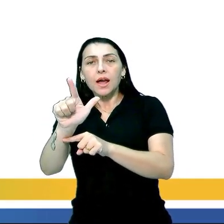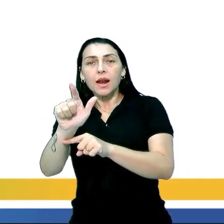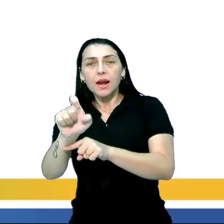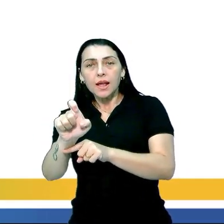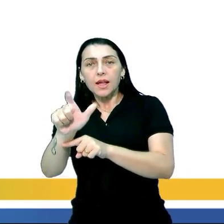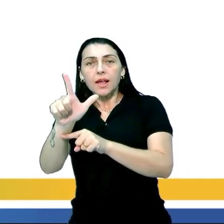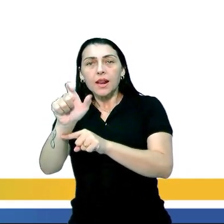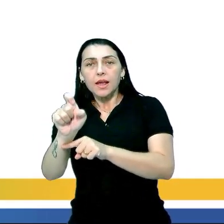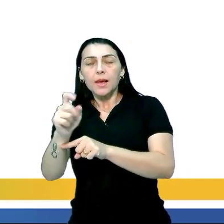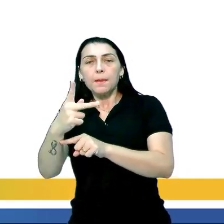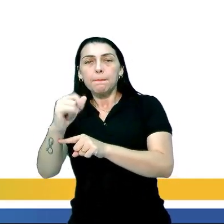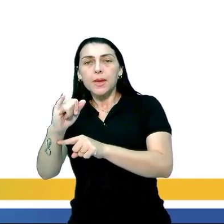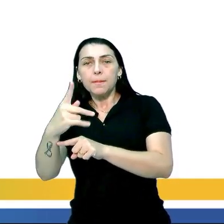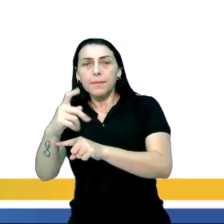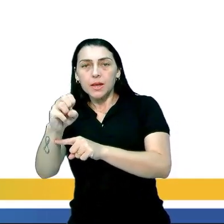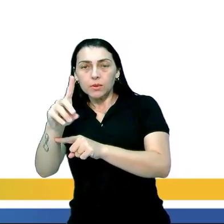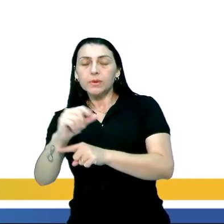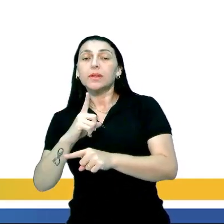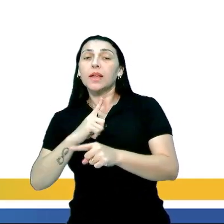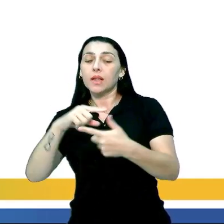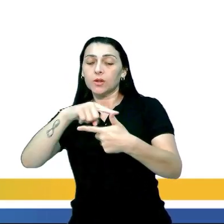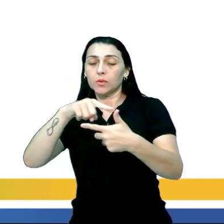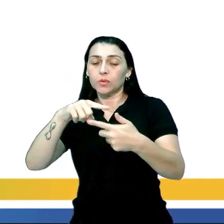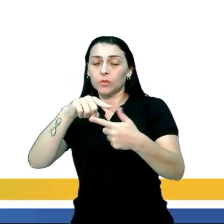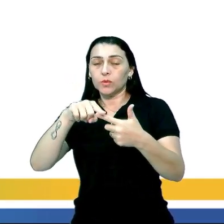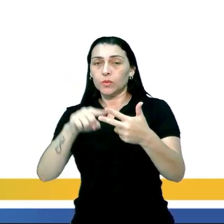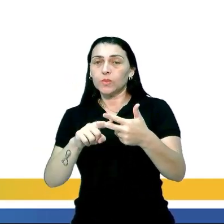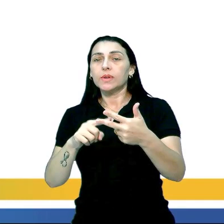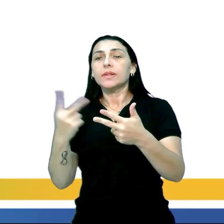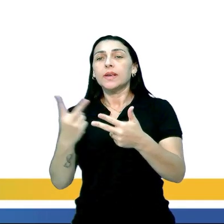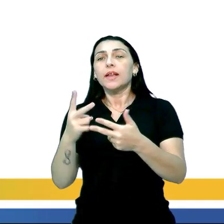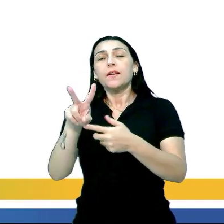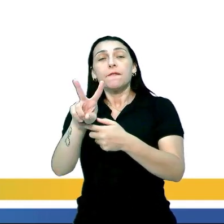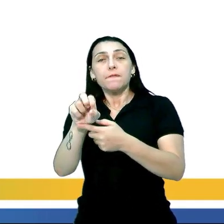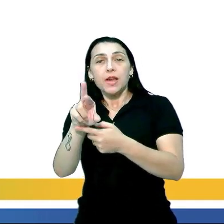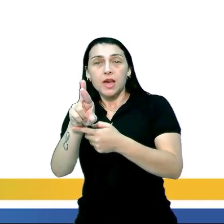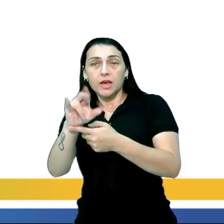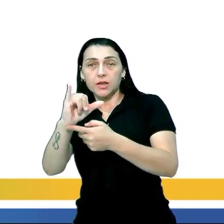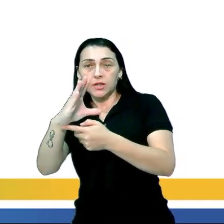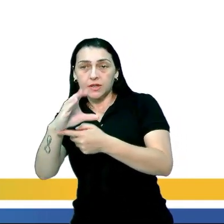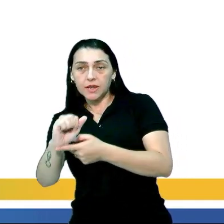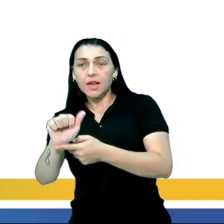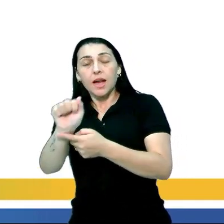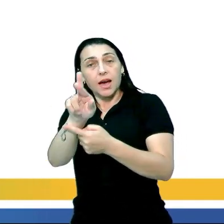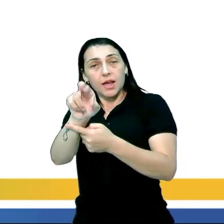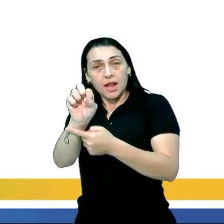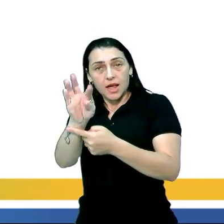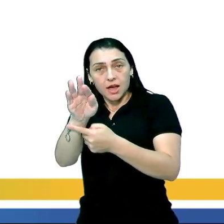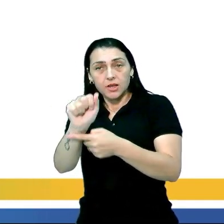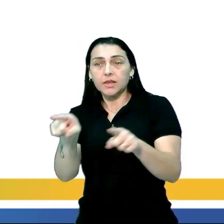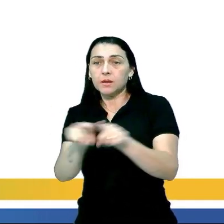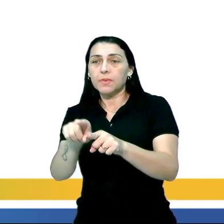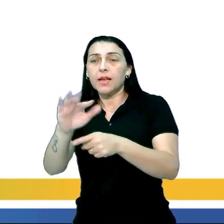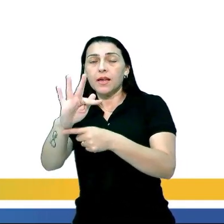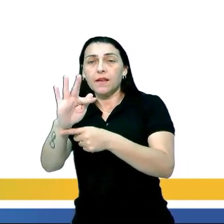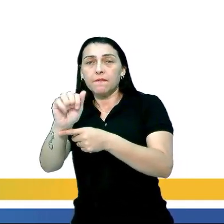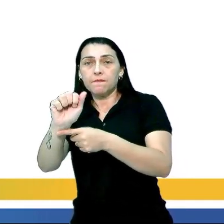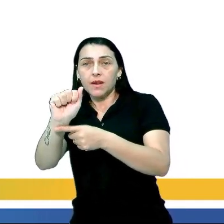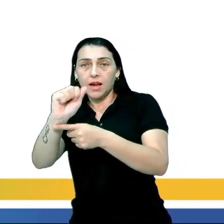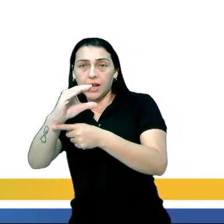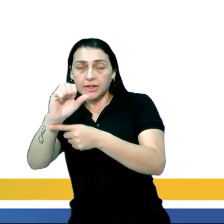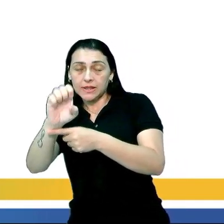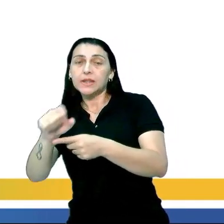duas figuras, elas possuem vértice, aresta e face. E elas estão na